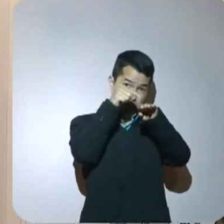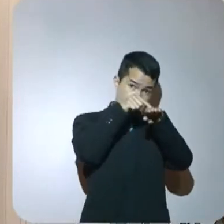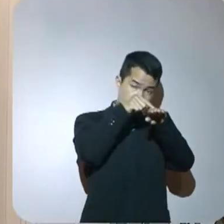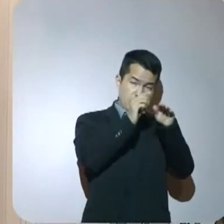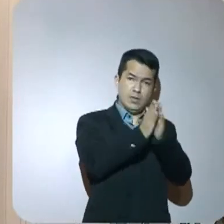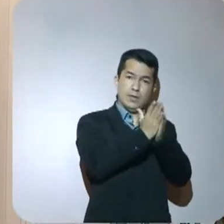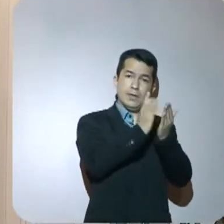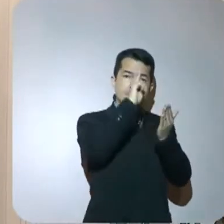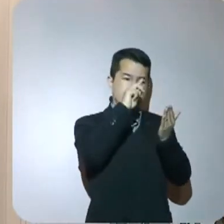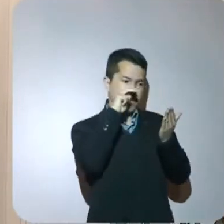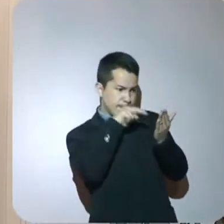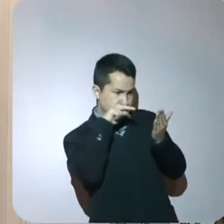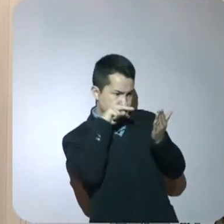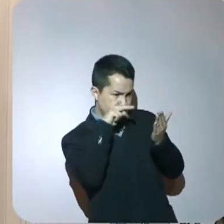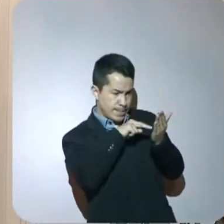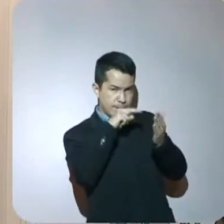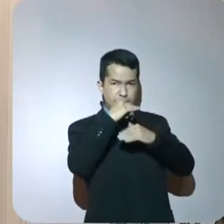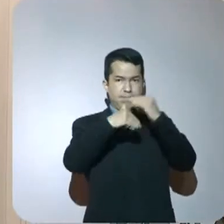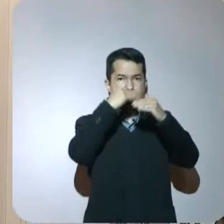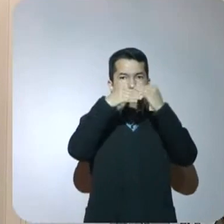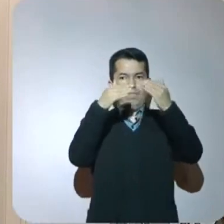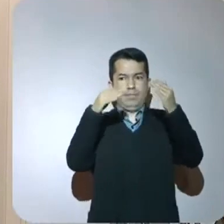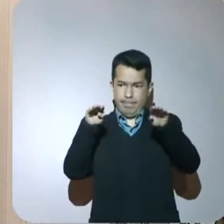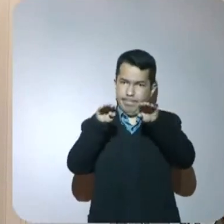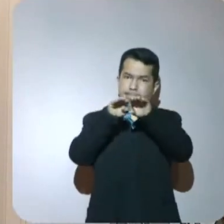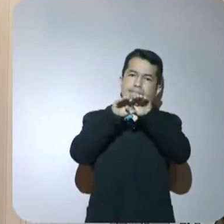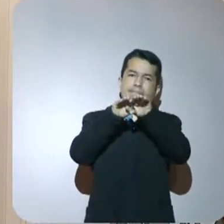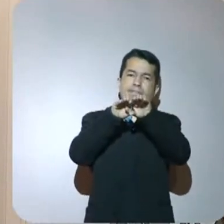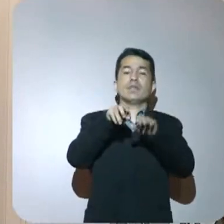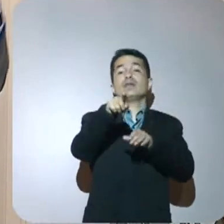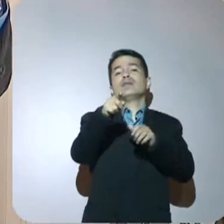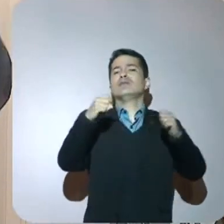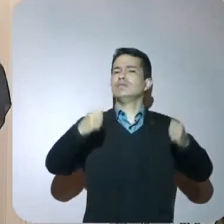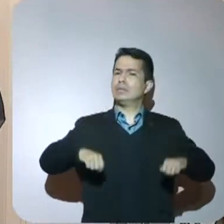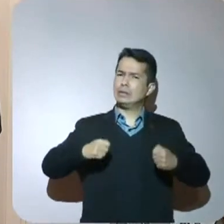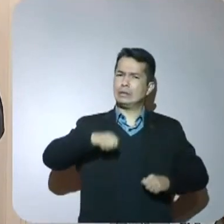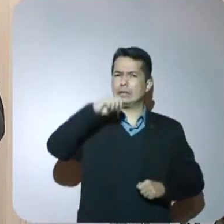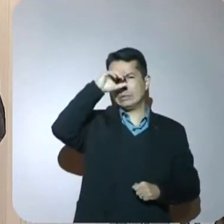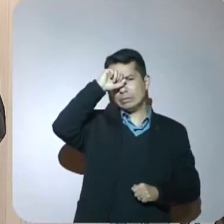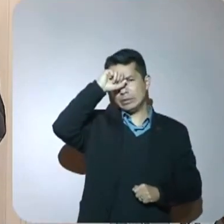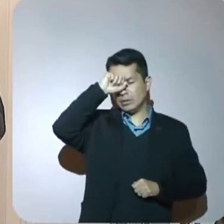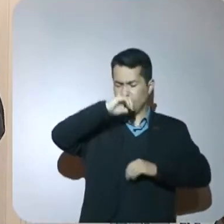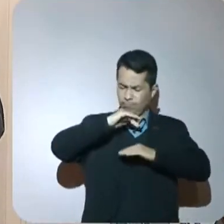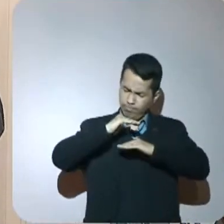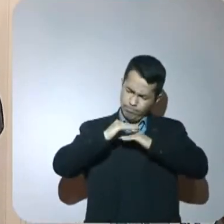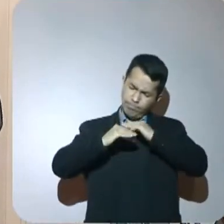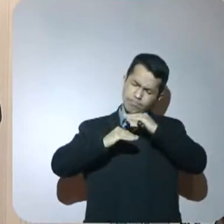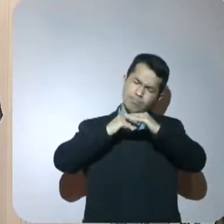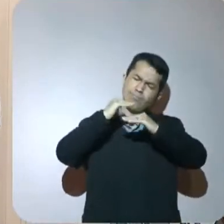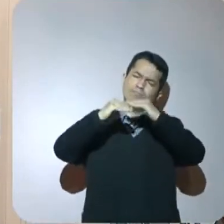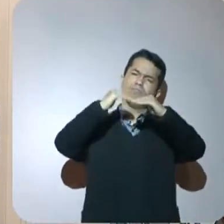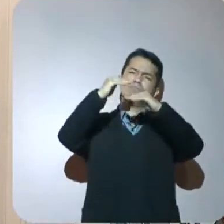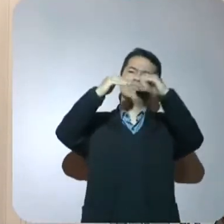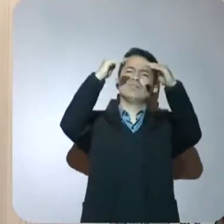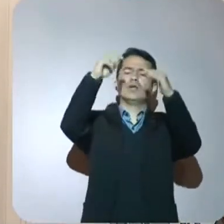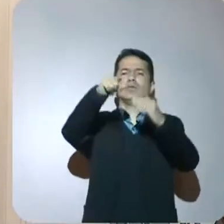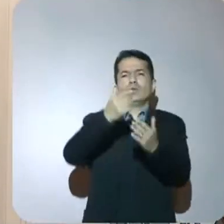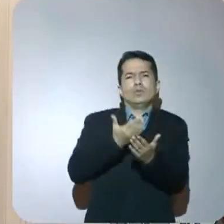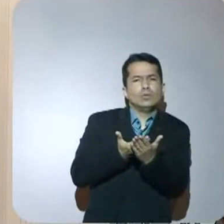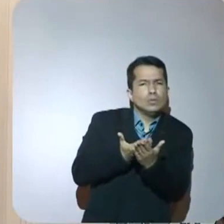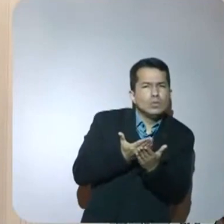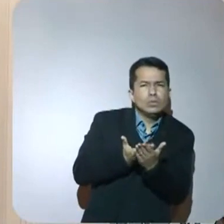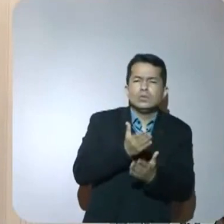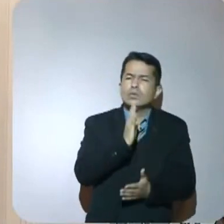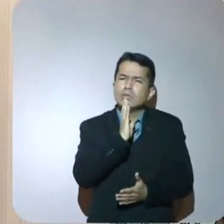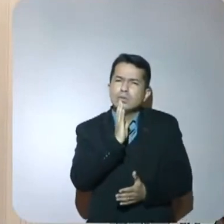Então, comece a crescer. Entre em um dos ciclos de ensino da nossa igreja. Estude a palavra